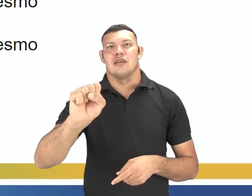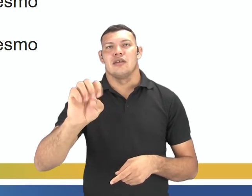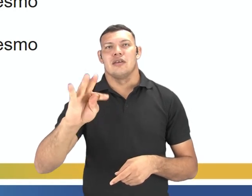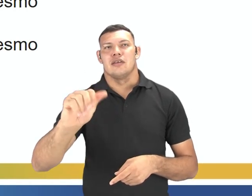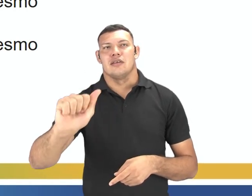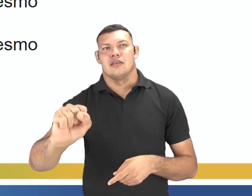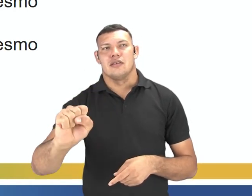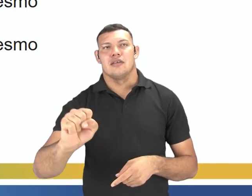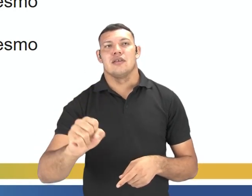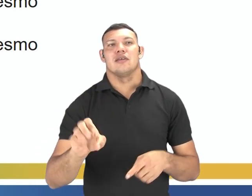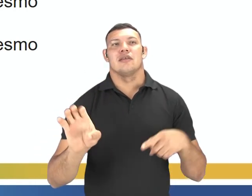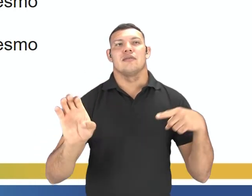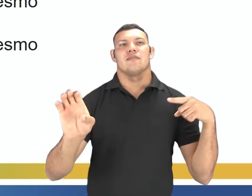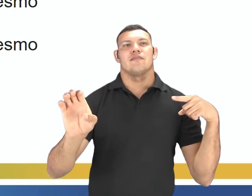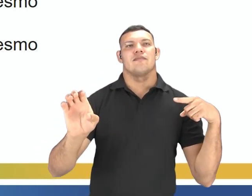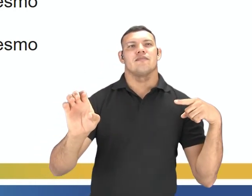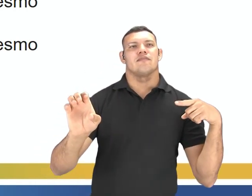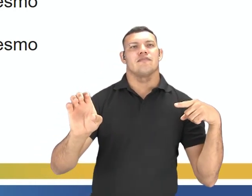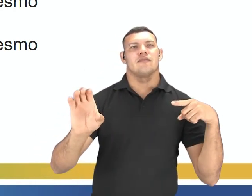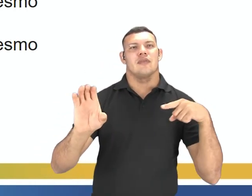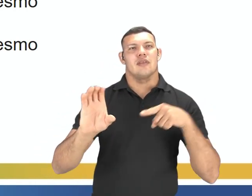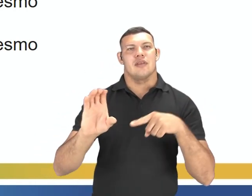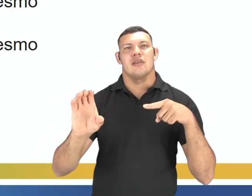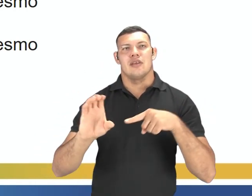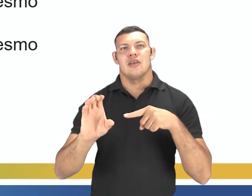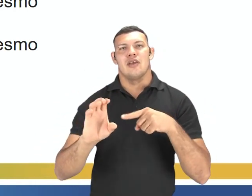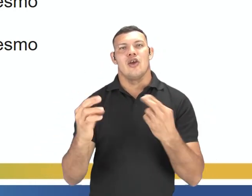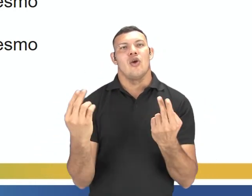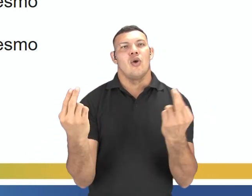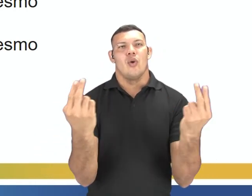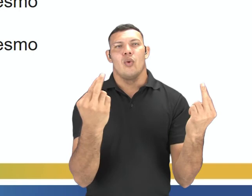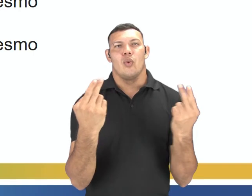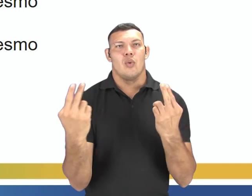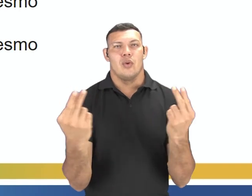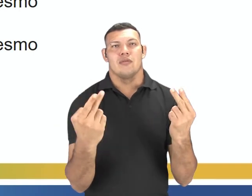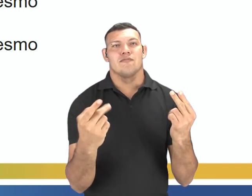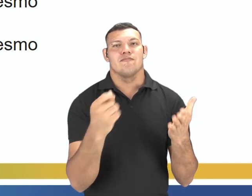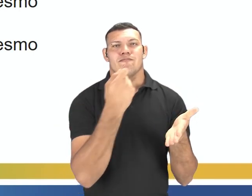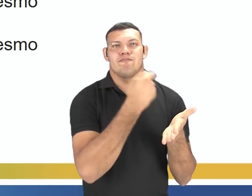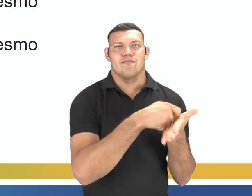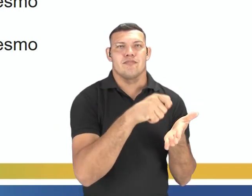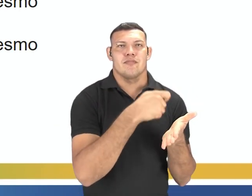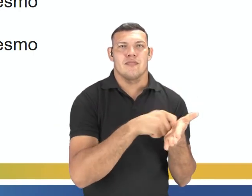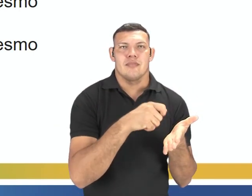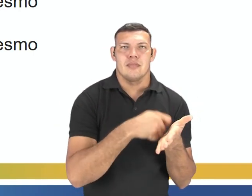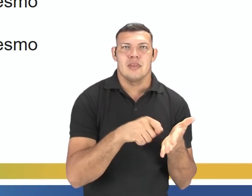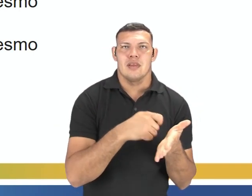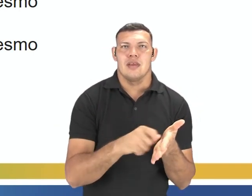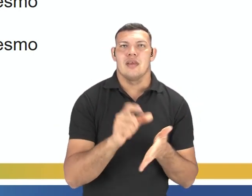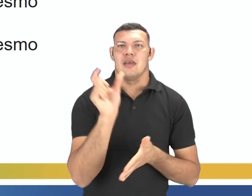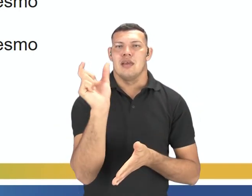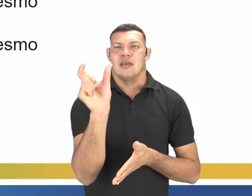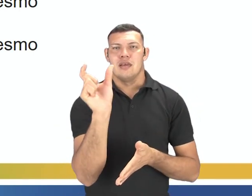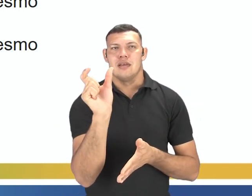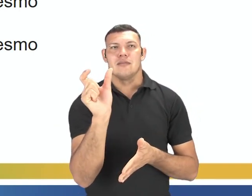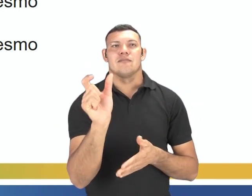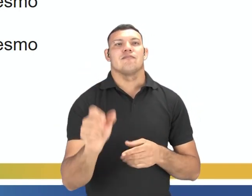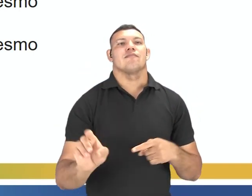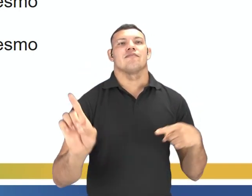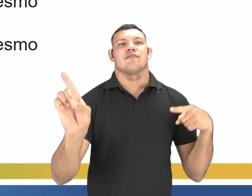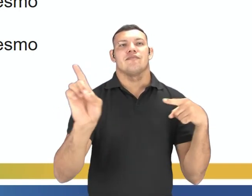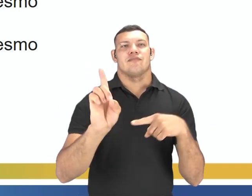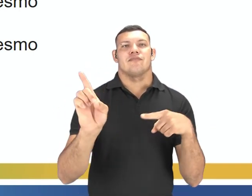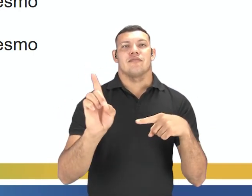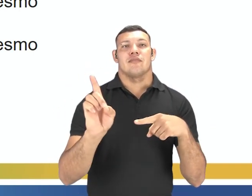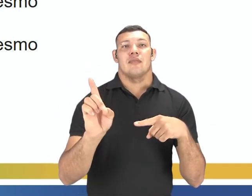e sextas, mas com significado totalmente diferente? Do significado de sexta,